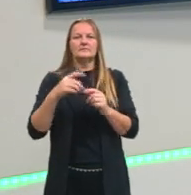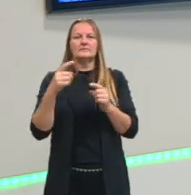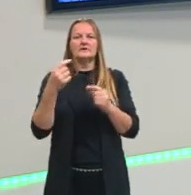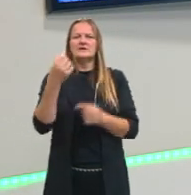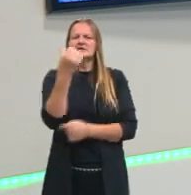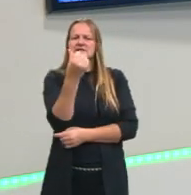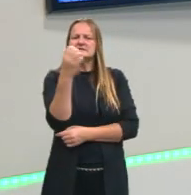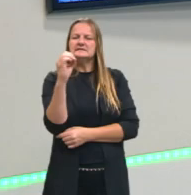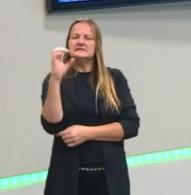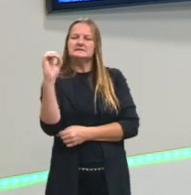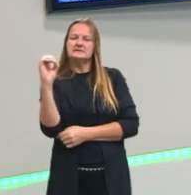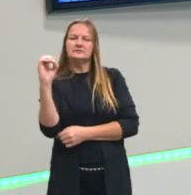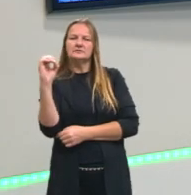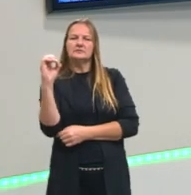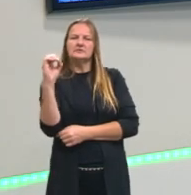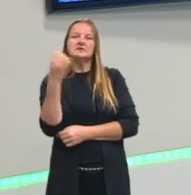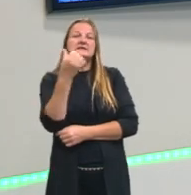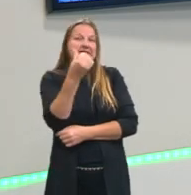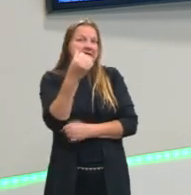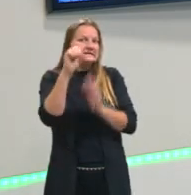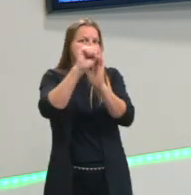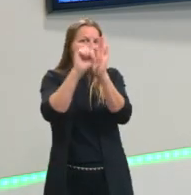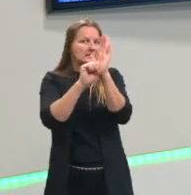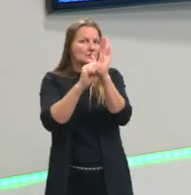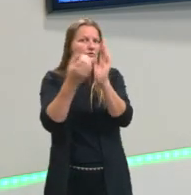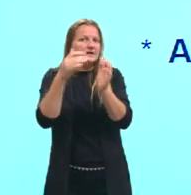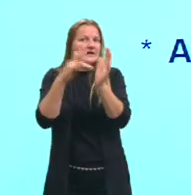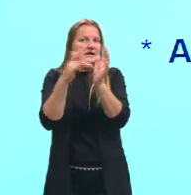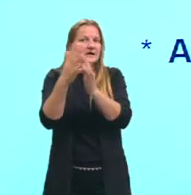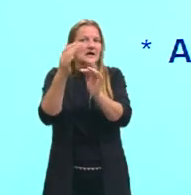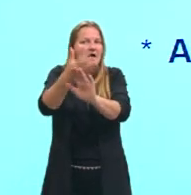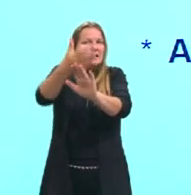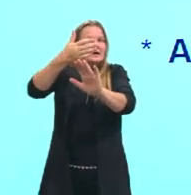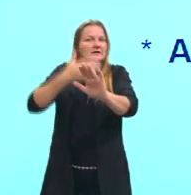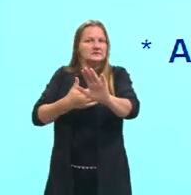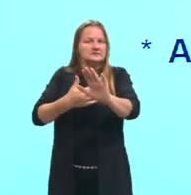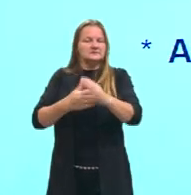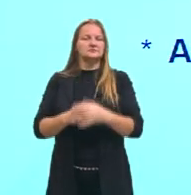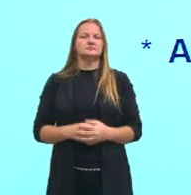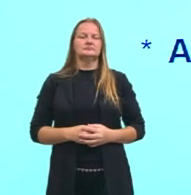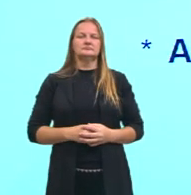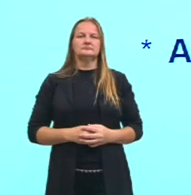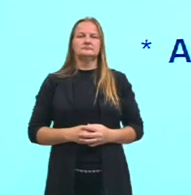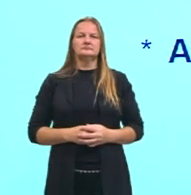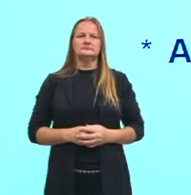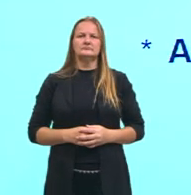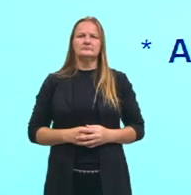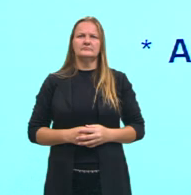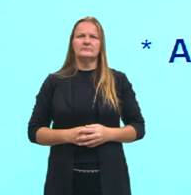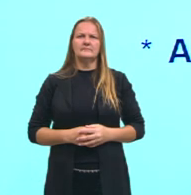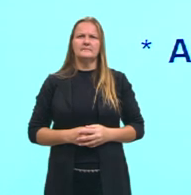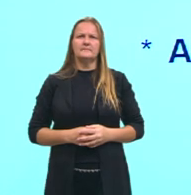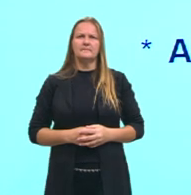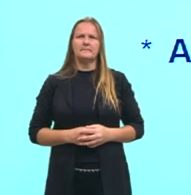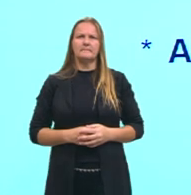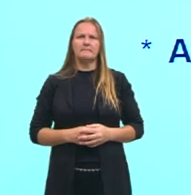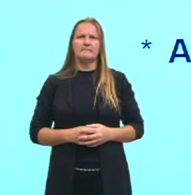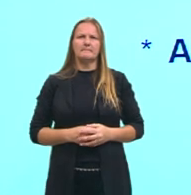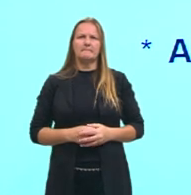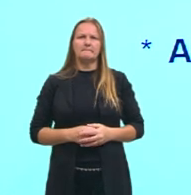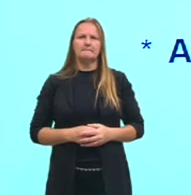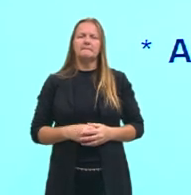600 século 16 séculos antes de Cristo vai ser o anexo mando também de Mileto que ele ele justifica que